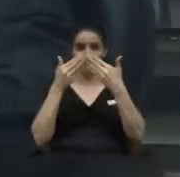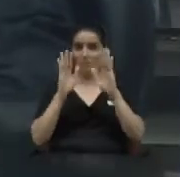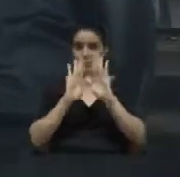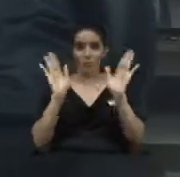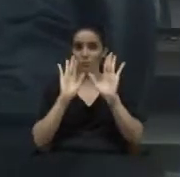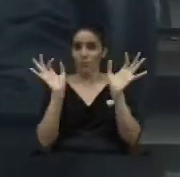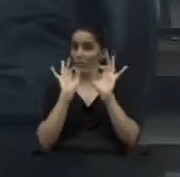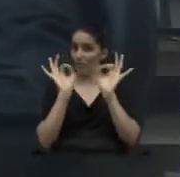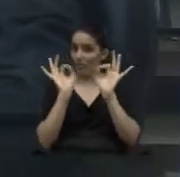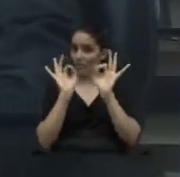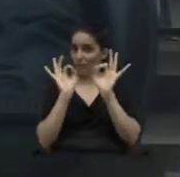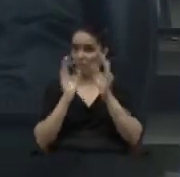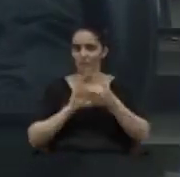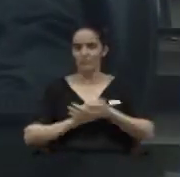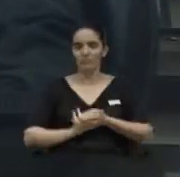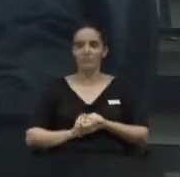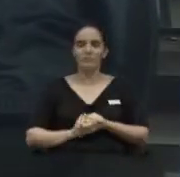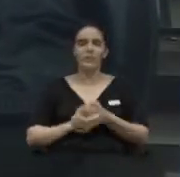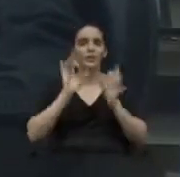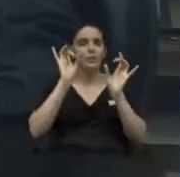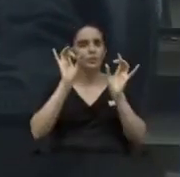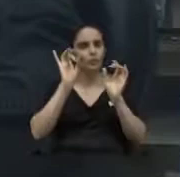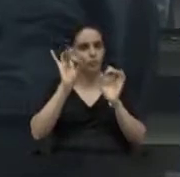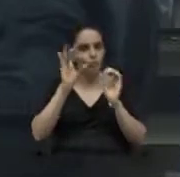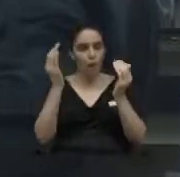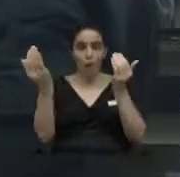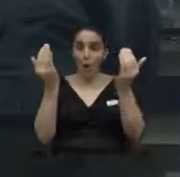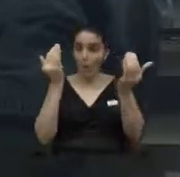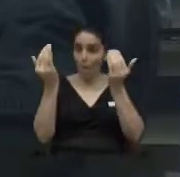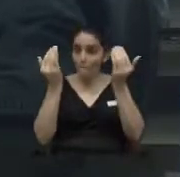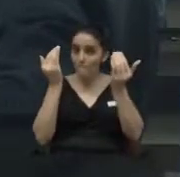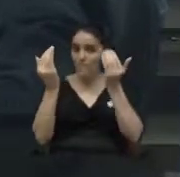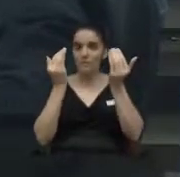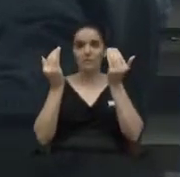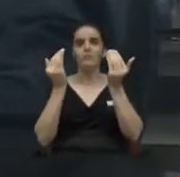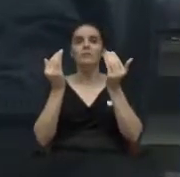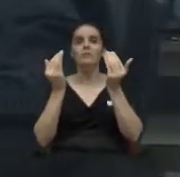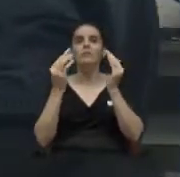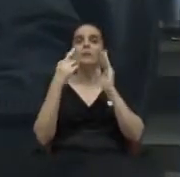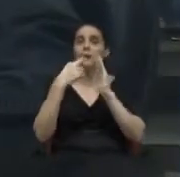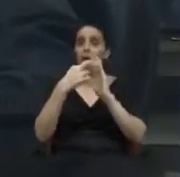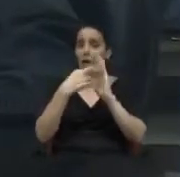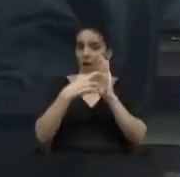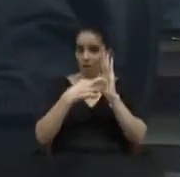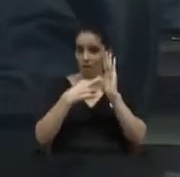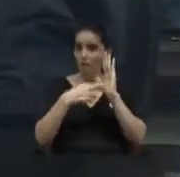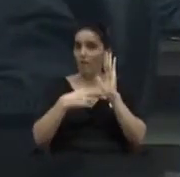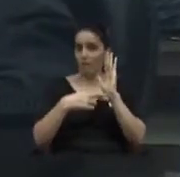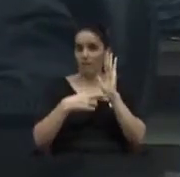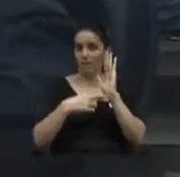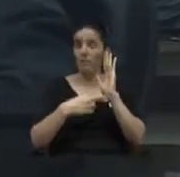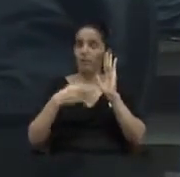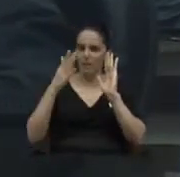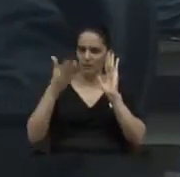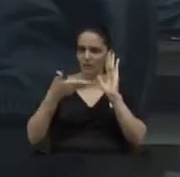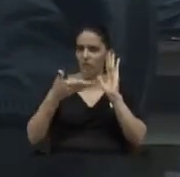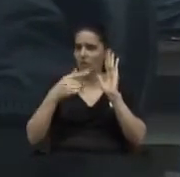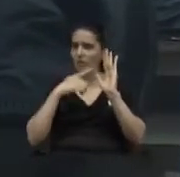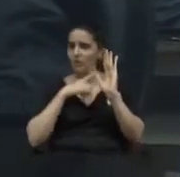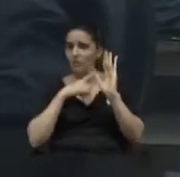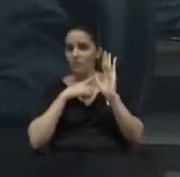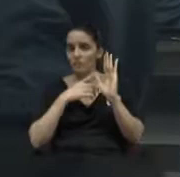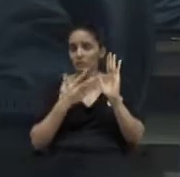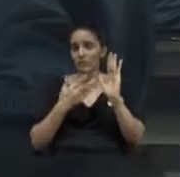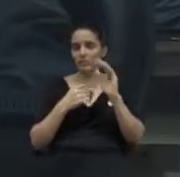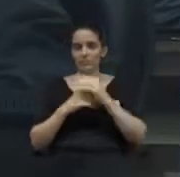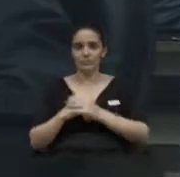aquilo que já acontece no INSS, que existem regras a serem cumpridas por todos aqueles que têm benefícios. O